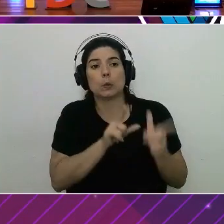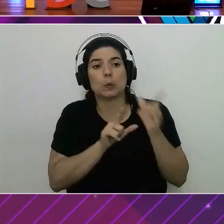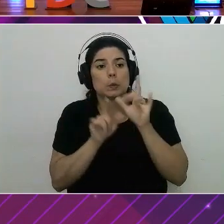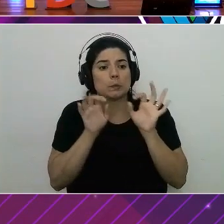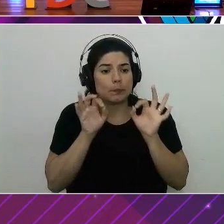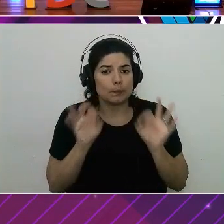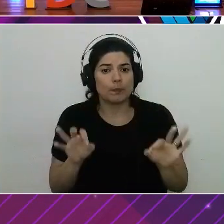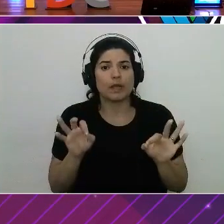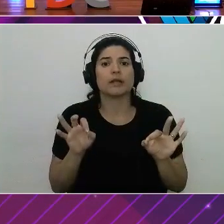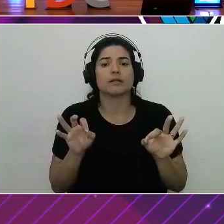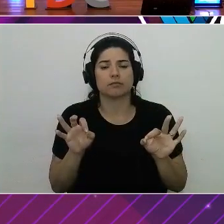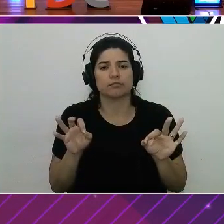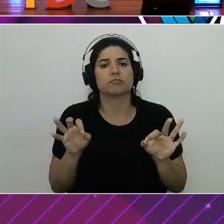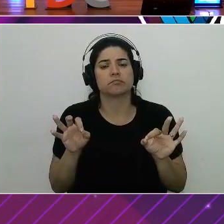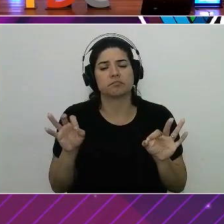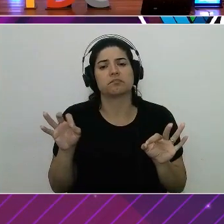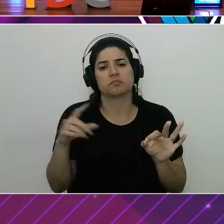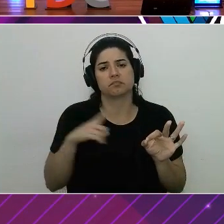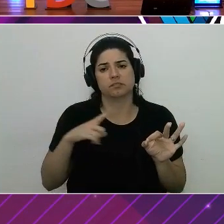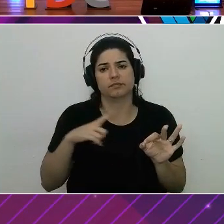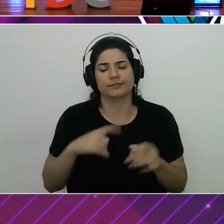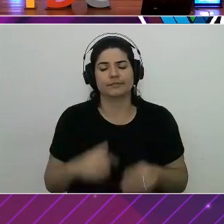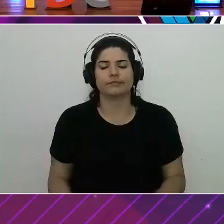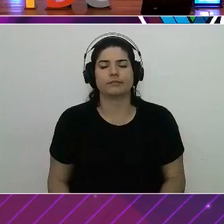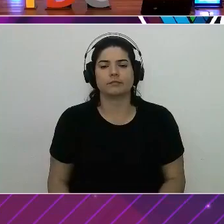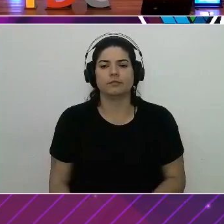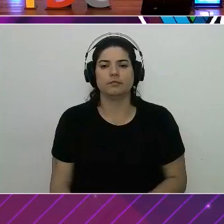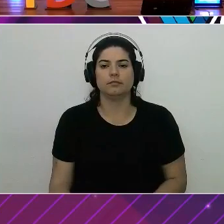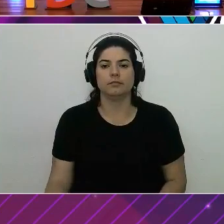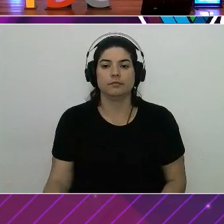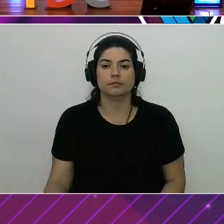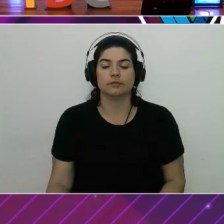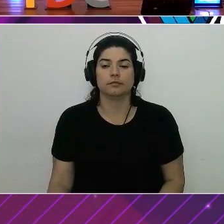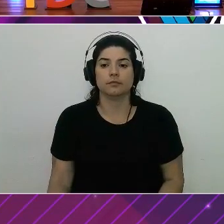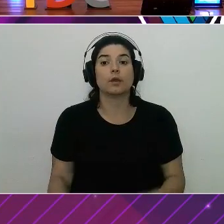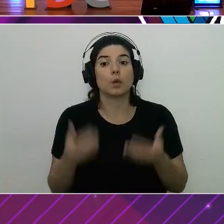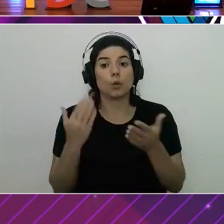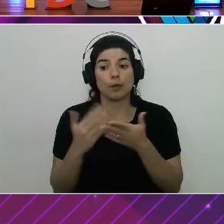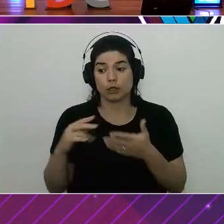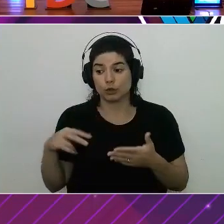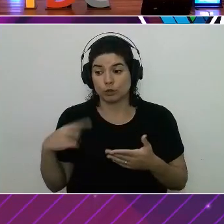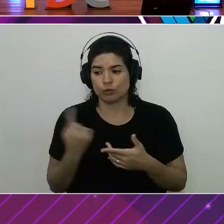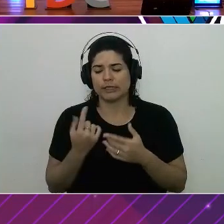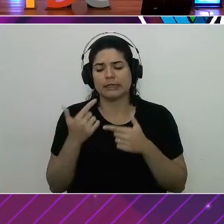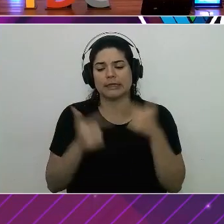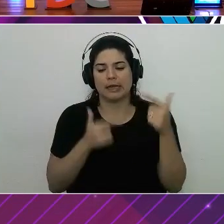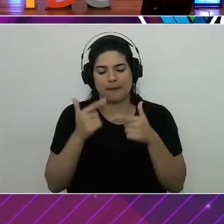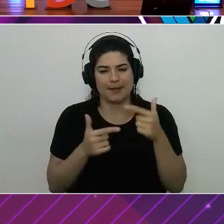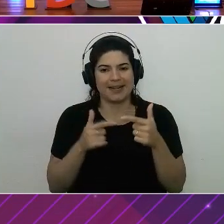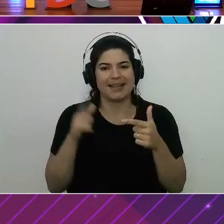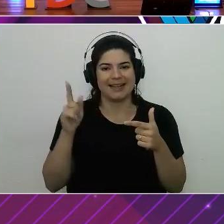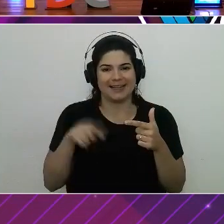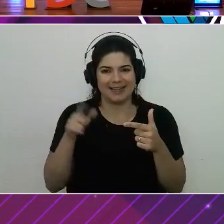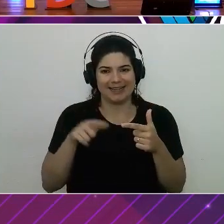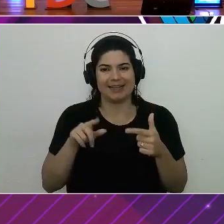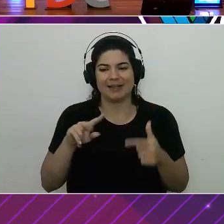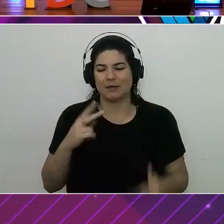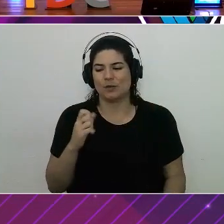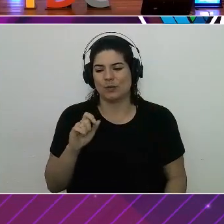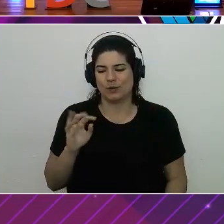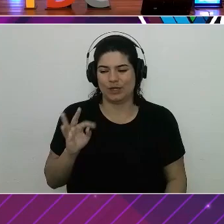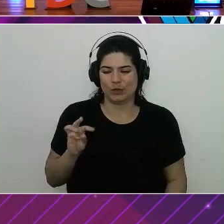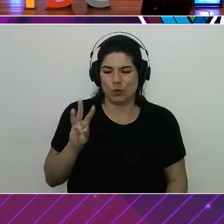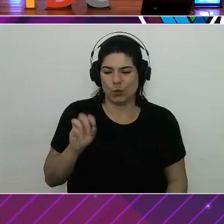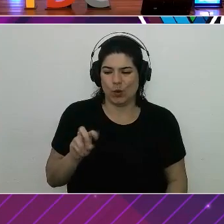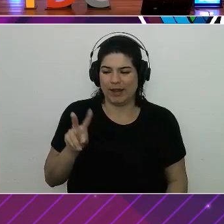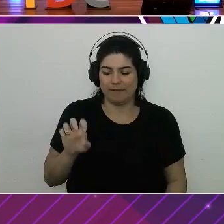daquela campanha. Tá? E quando a gente começou a trabalhar com eles, né, como eu falei, eles foram os early adopters do HeatWave, eles